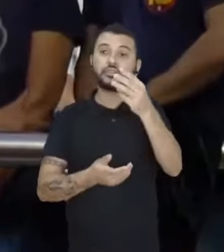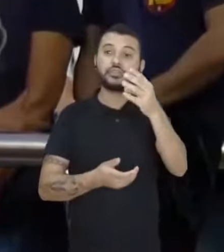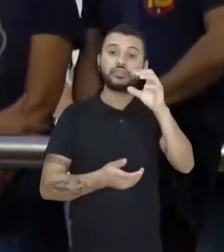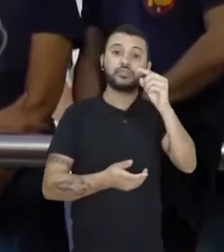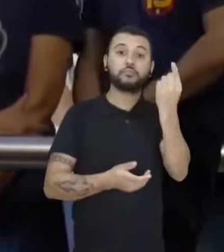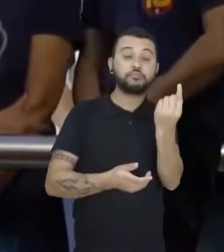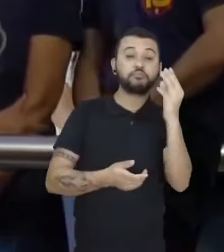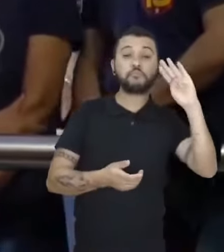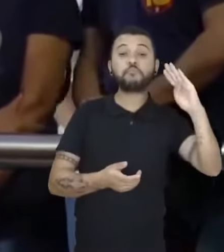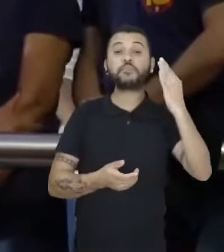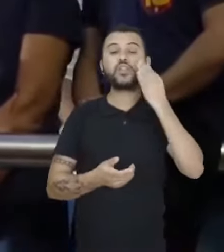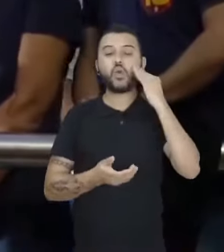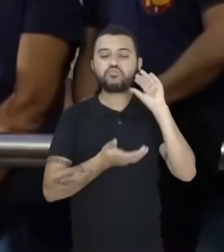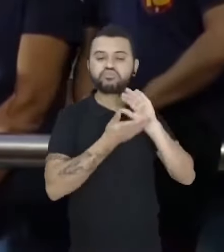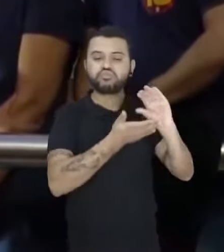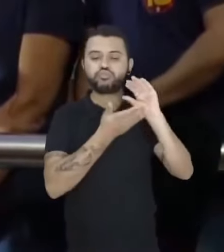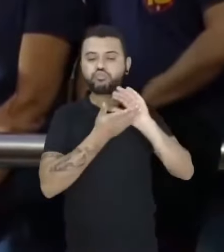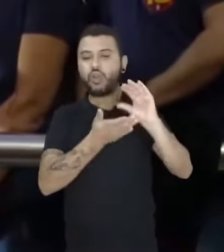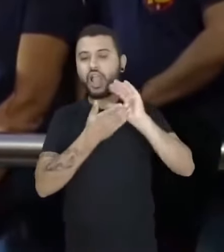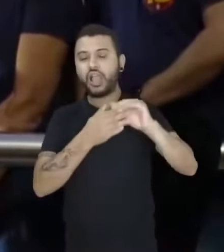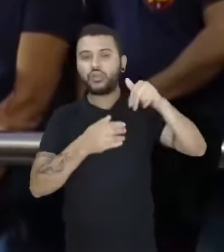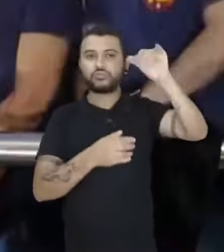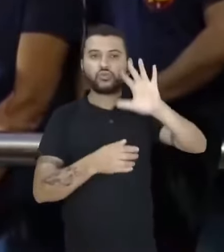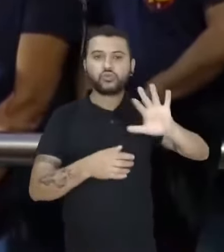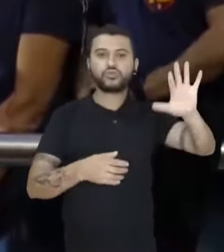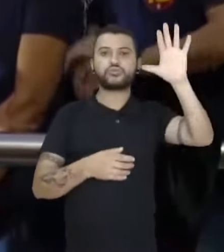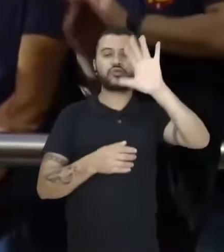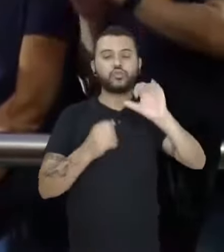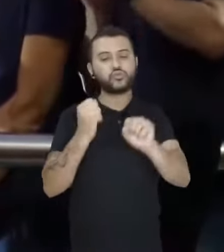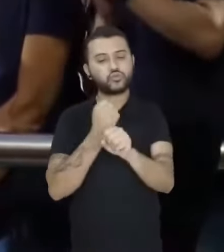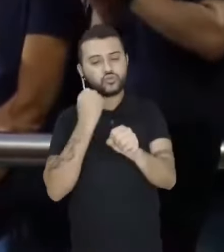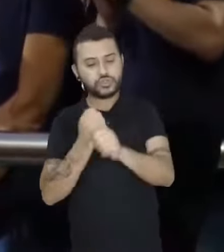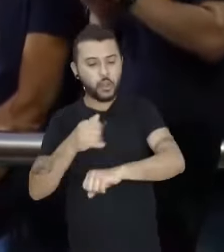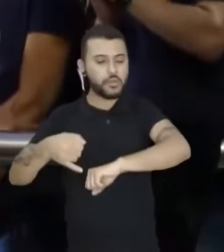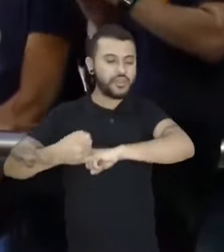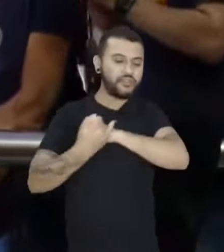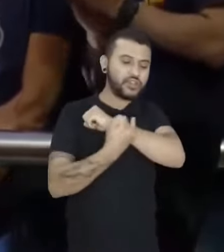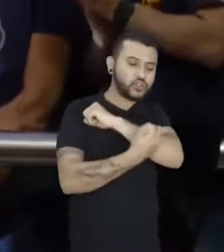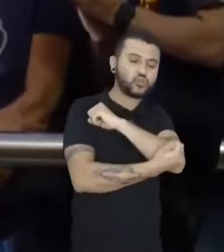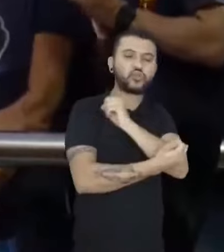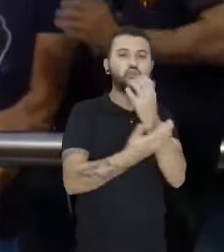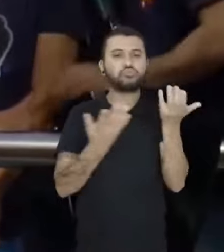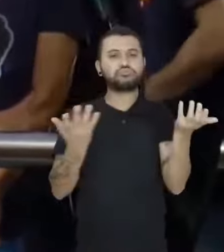731 bilhões de reais em obra de infraestrutura.